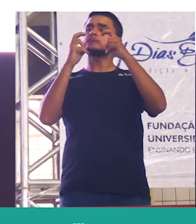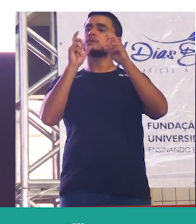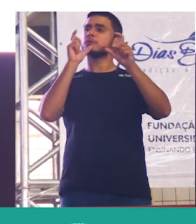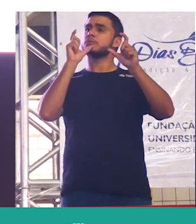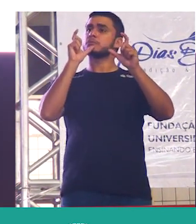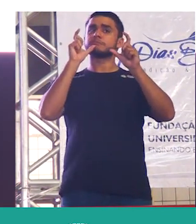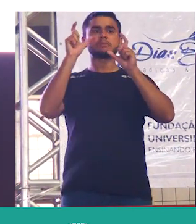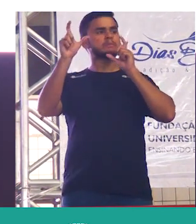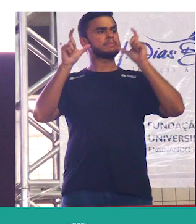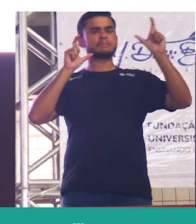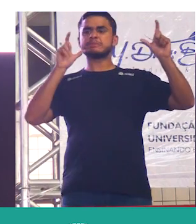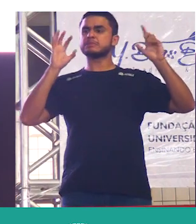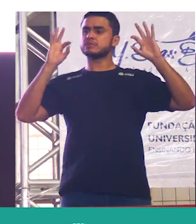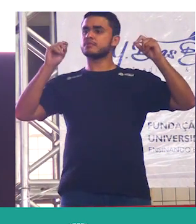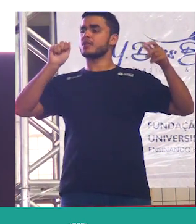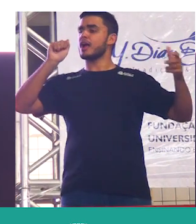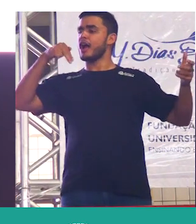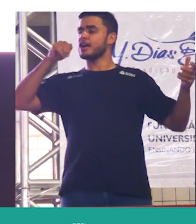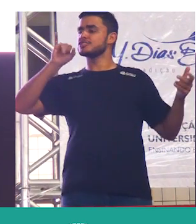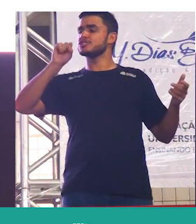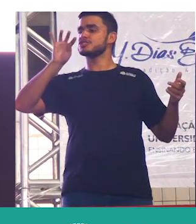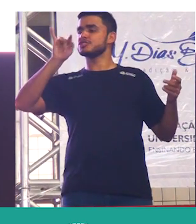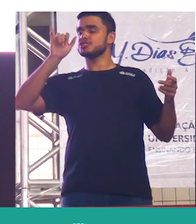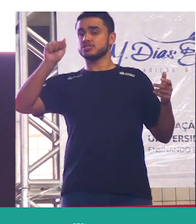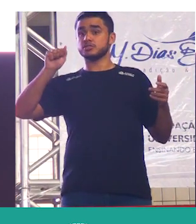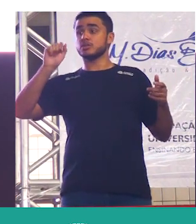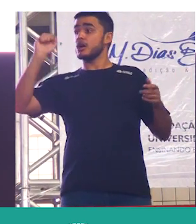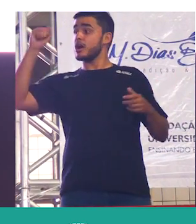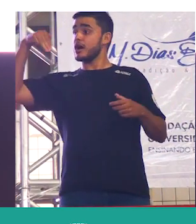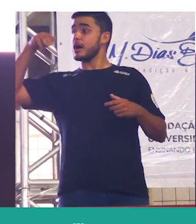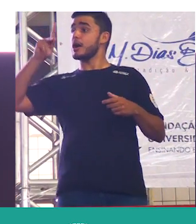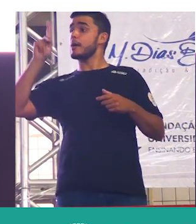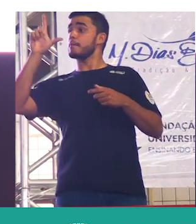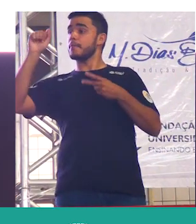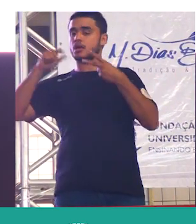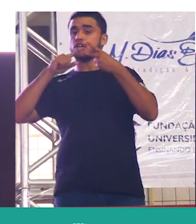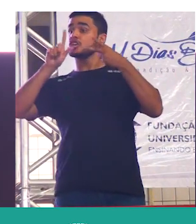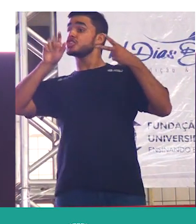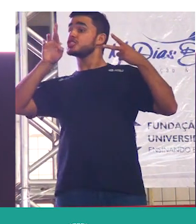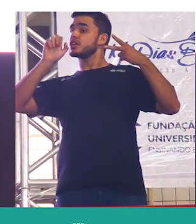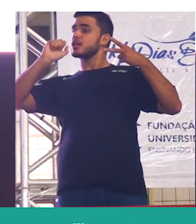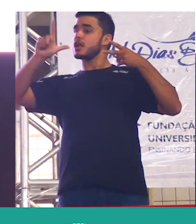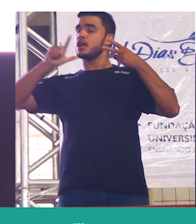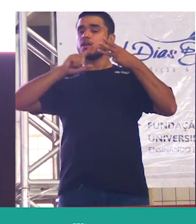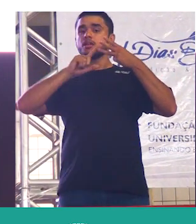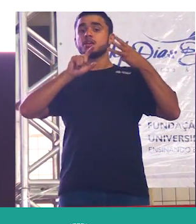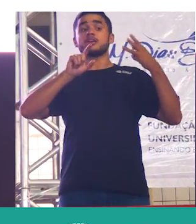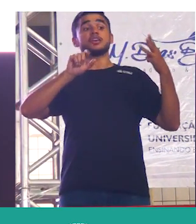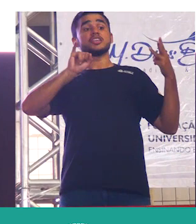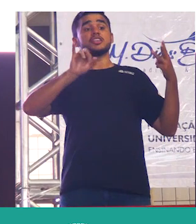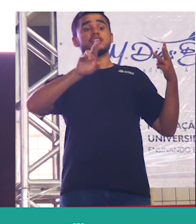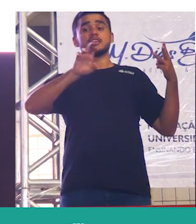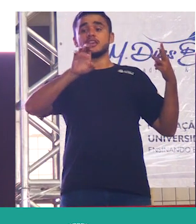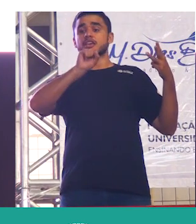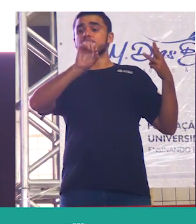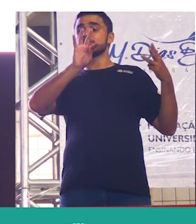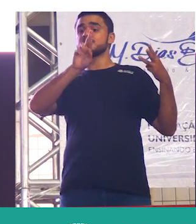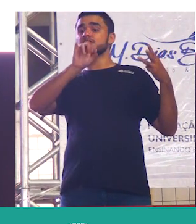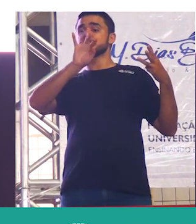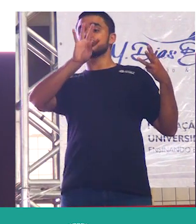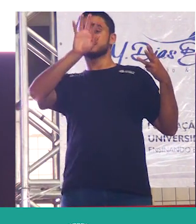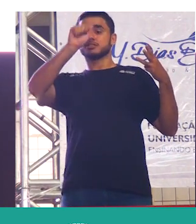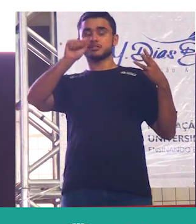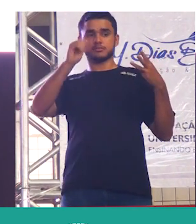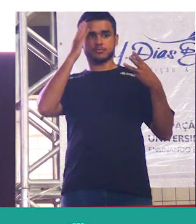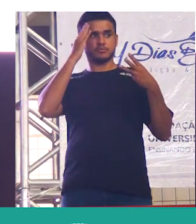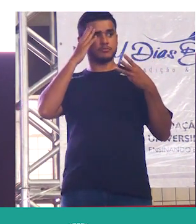de ordem. Anistia ampla, geral e irrestrita. Pois muita gente